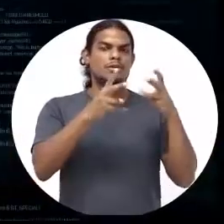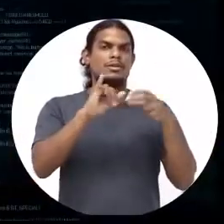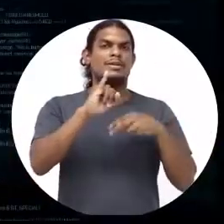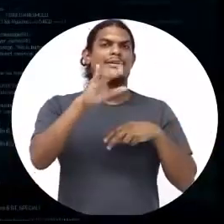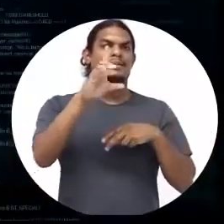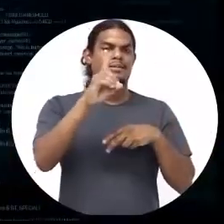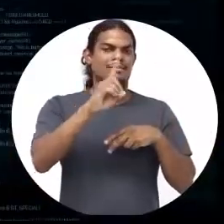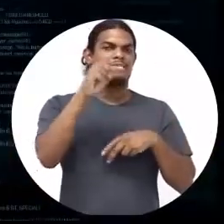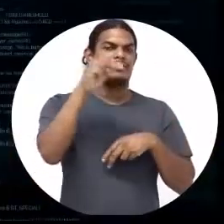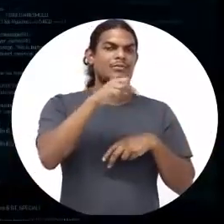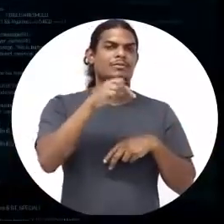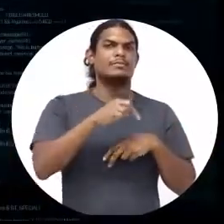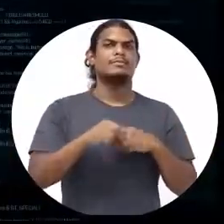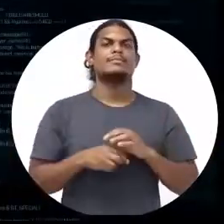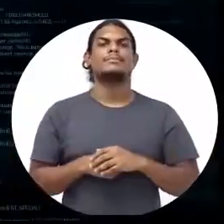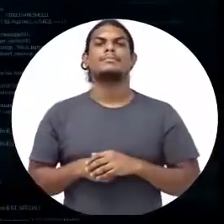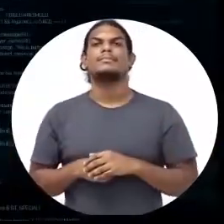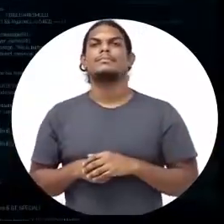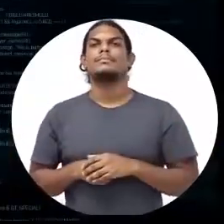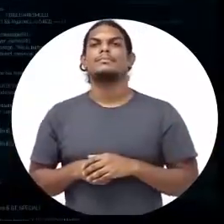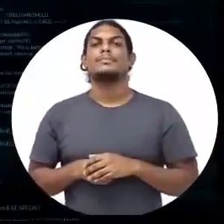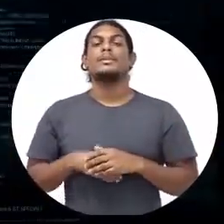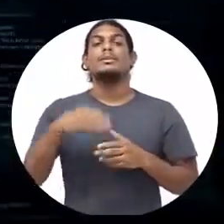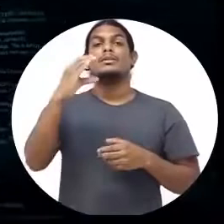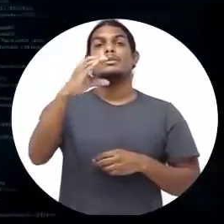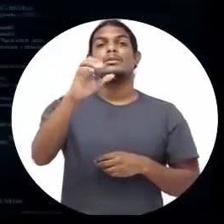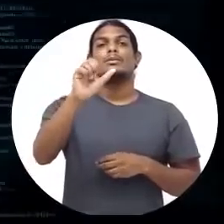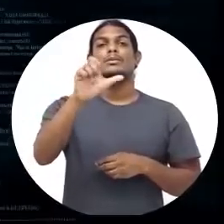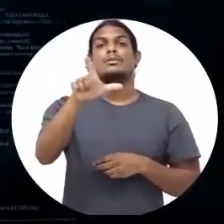grupo. Então, no class, você